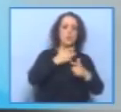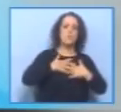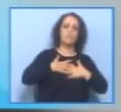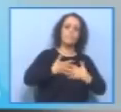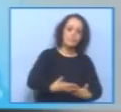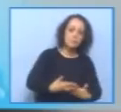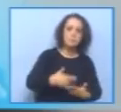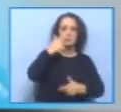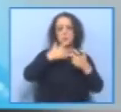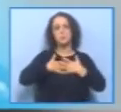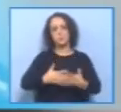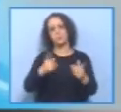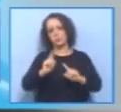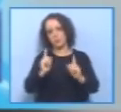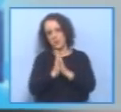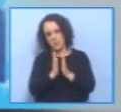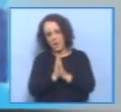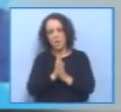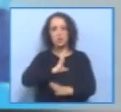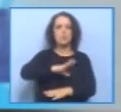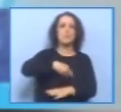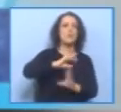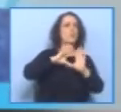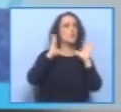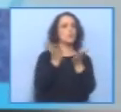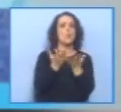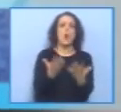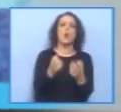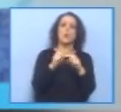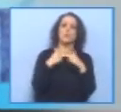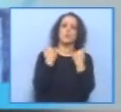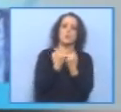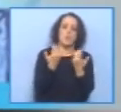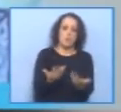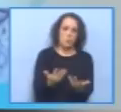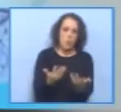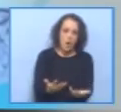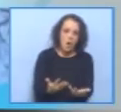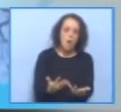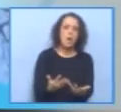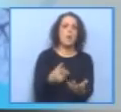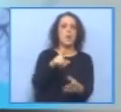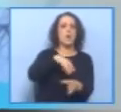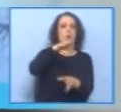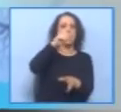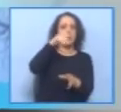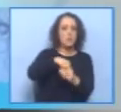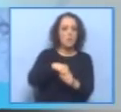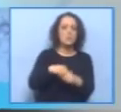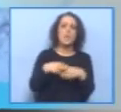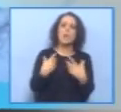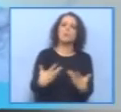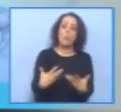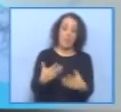o contexto atual em que estamos a viver, como eu referi há pouco. Depois dessas análises, o último capítulo, naturalmente que eu